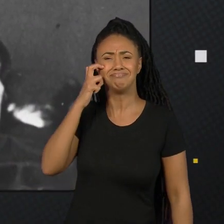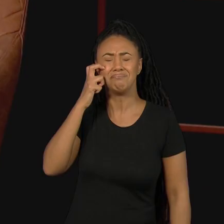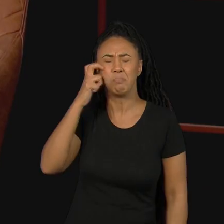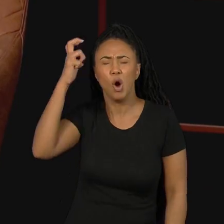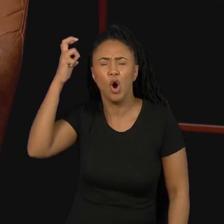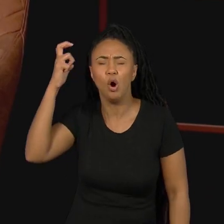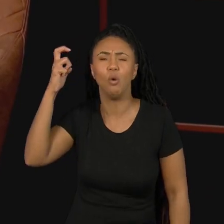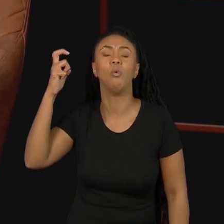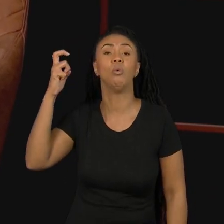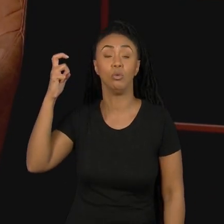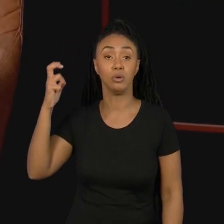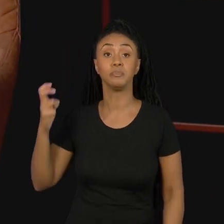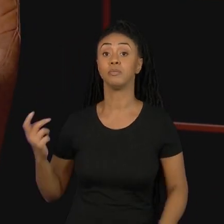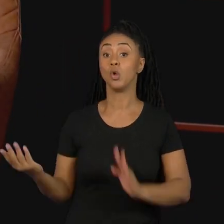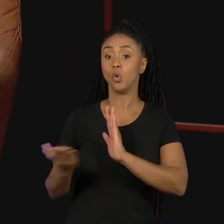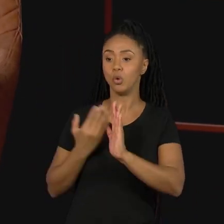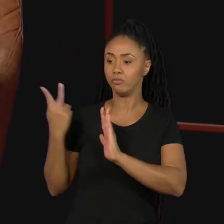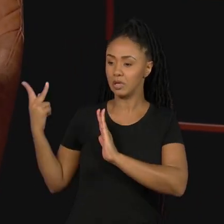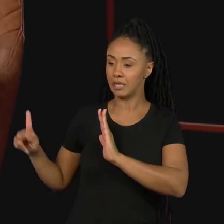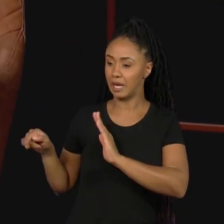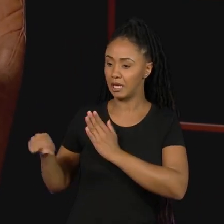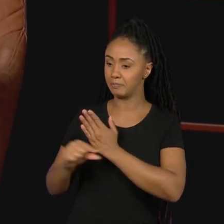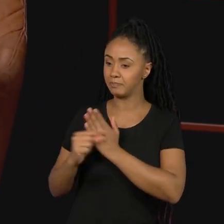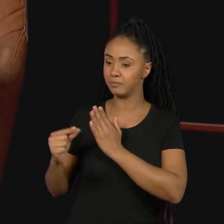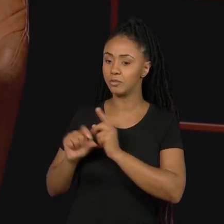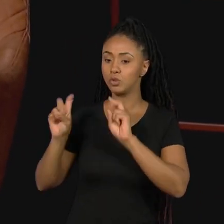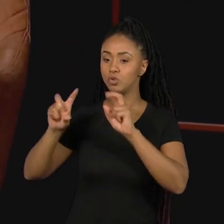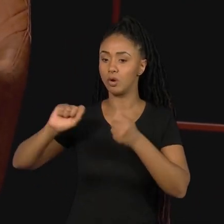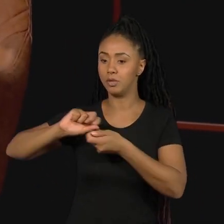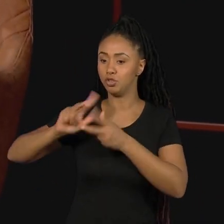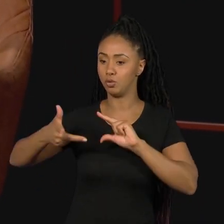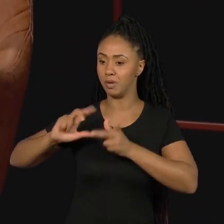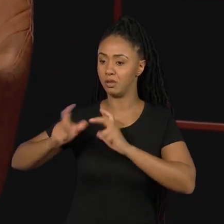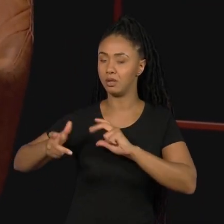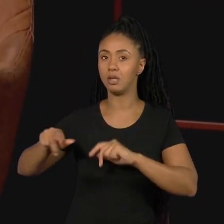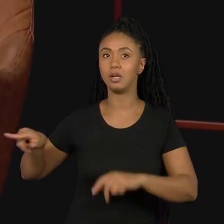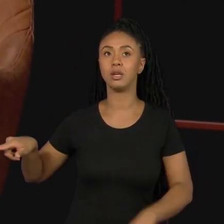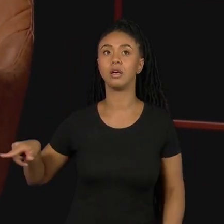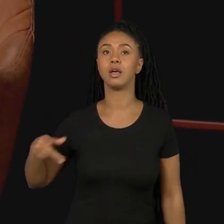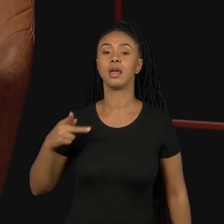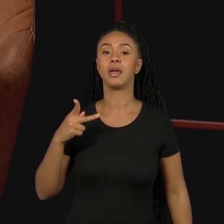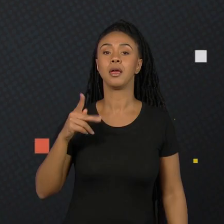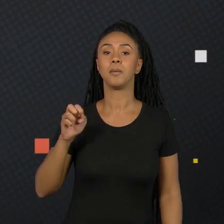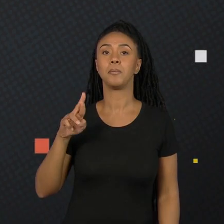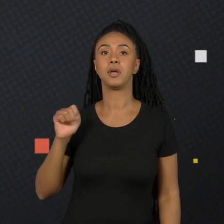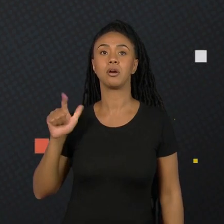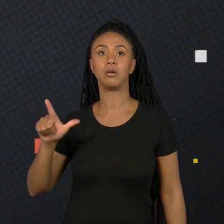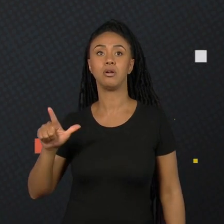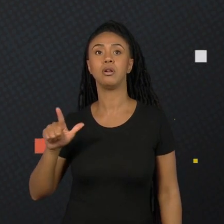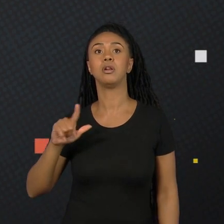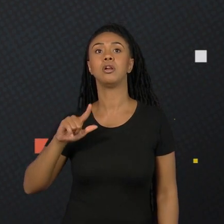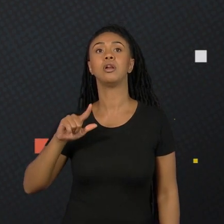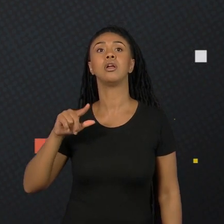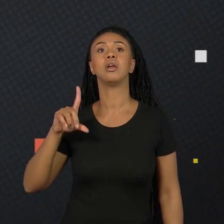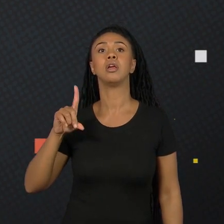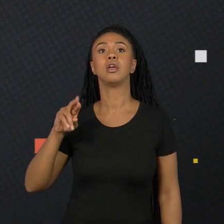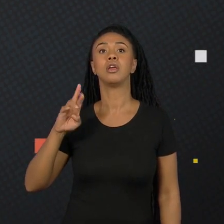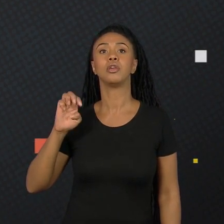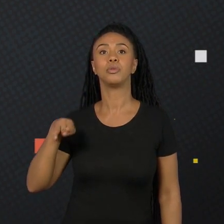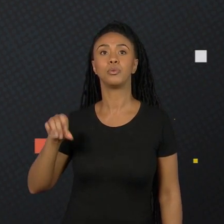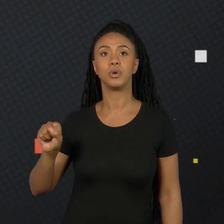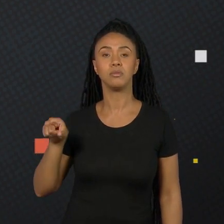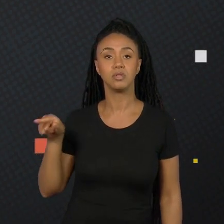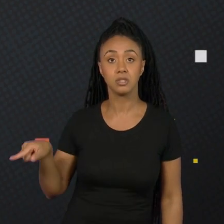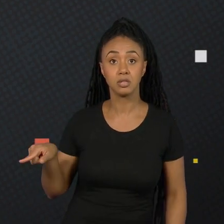simples. Tem um livro dele sobre geometria, que quando ele Pillow Dreams, que ele dormia, que ele bolava no